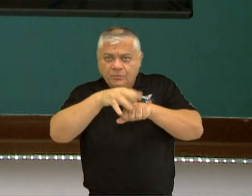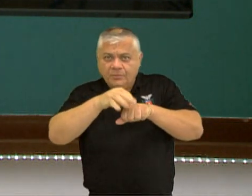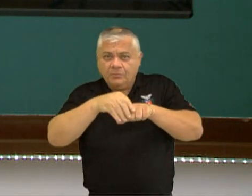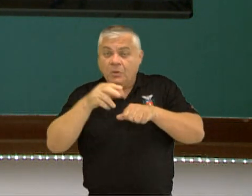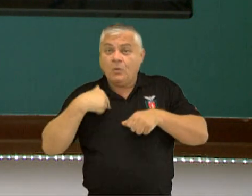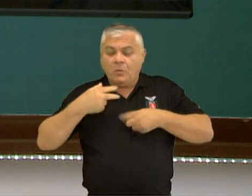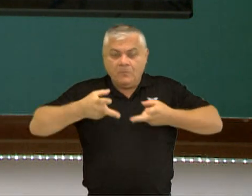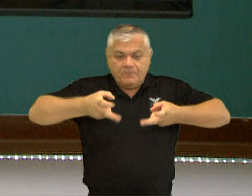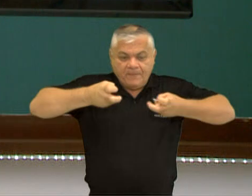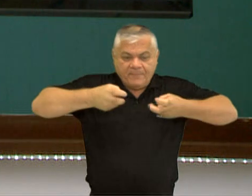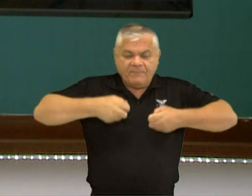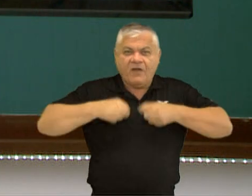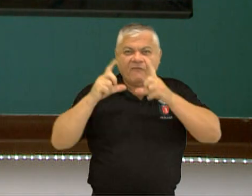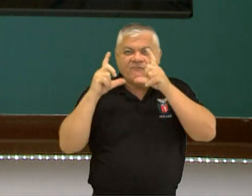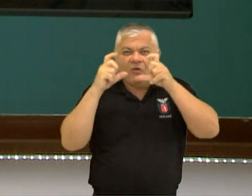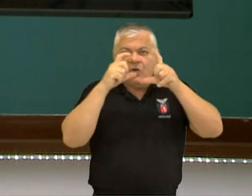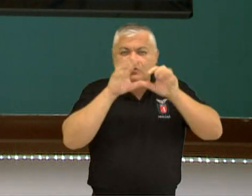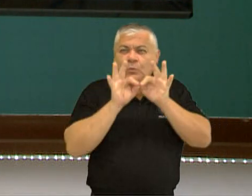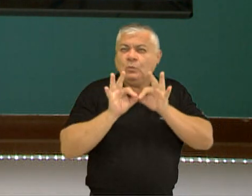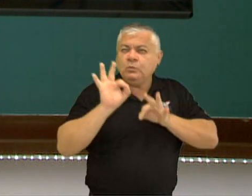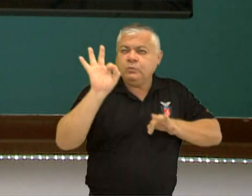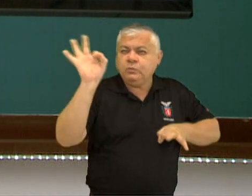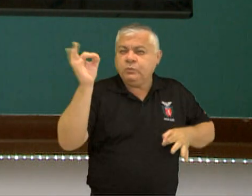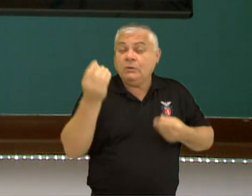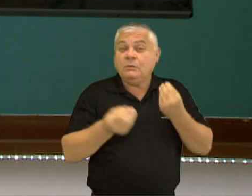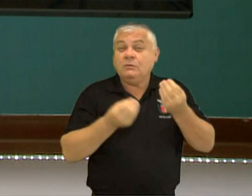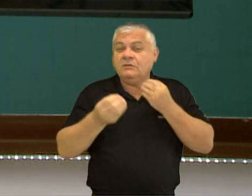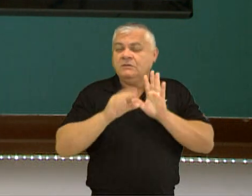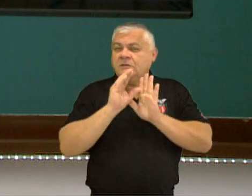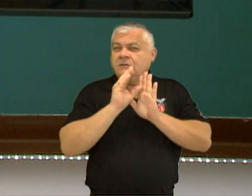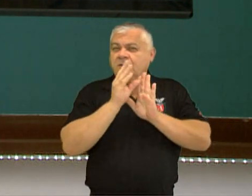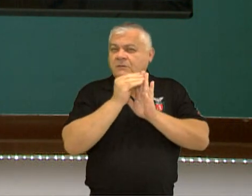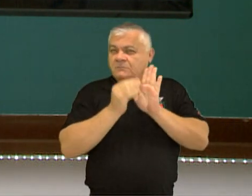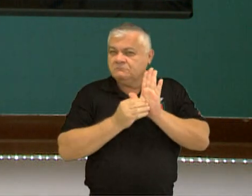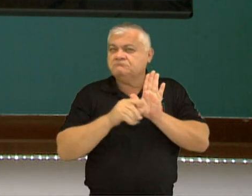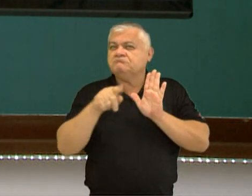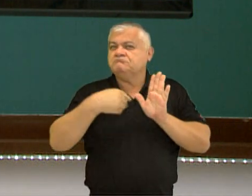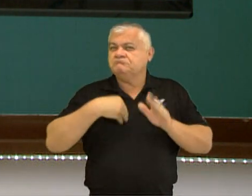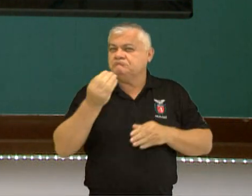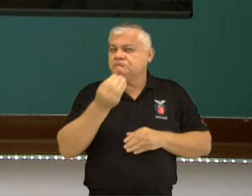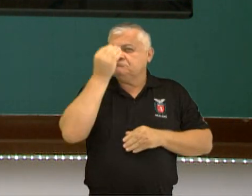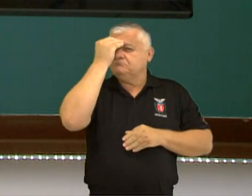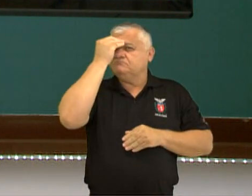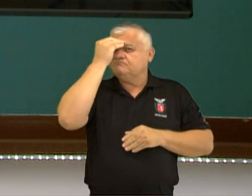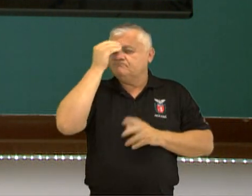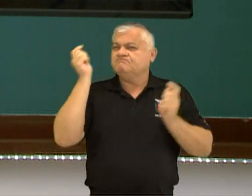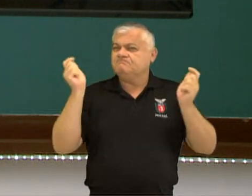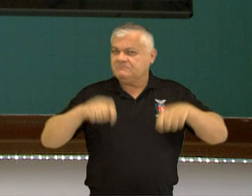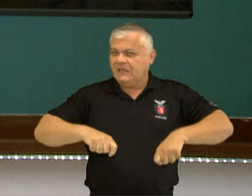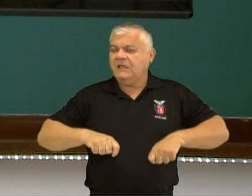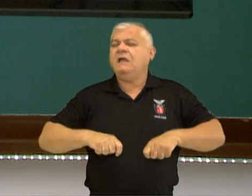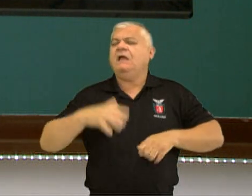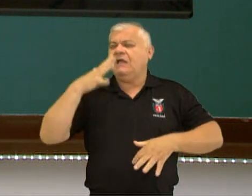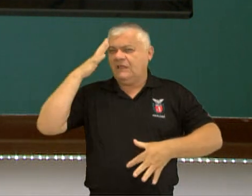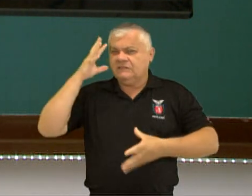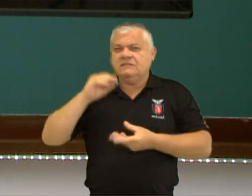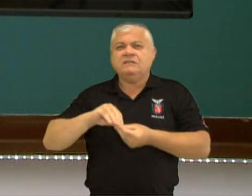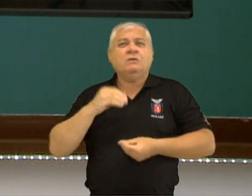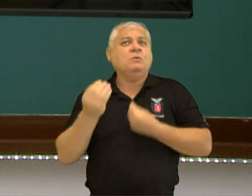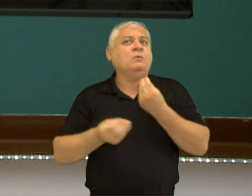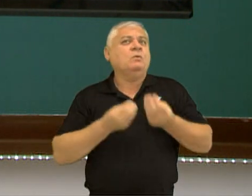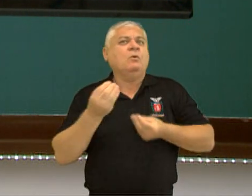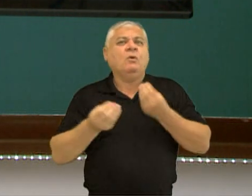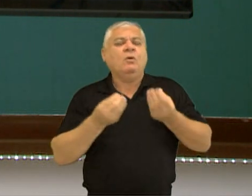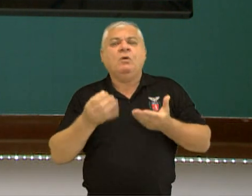de forma distante? São esses conceitos que você tem que buscar na sua memória para que a gente possa compreender um pouco